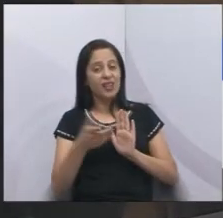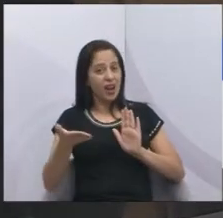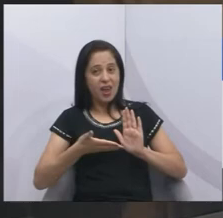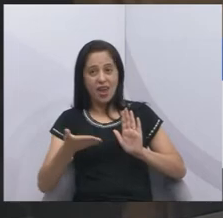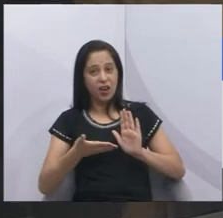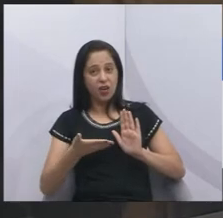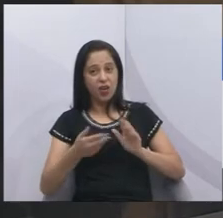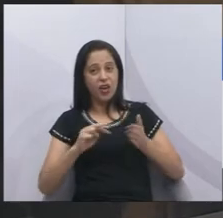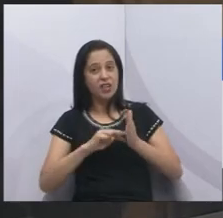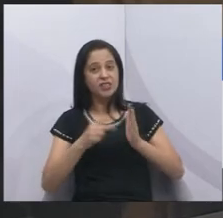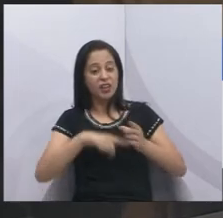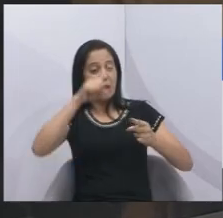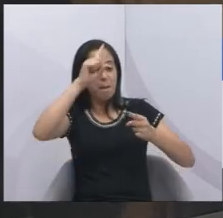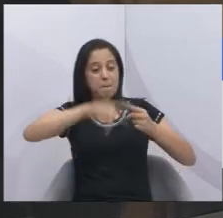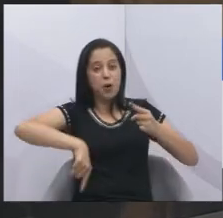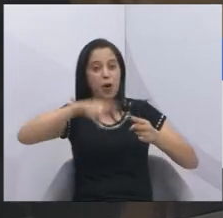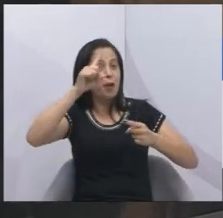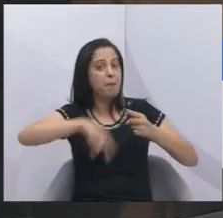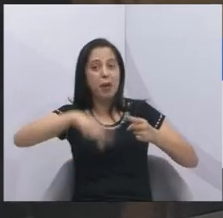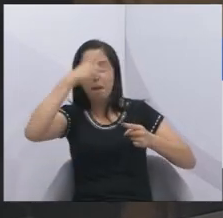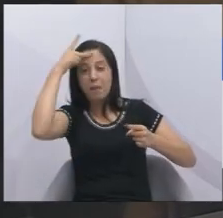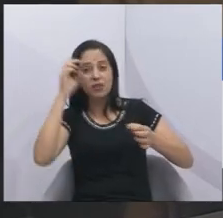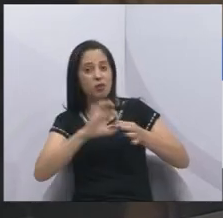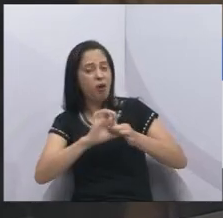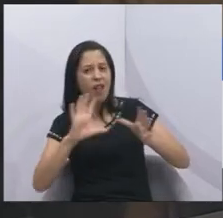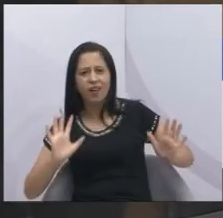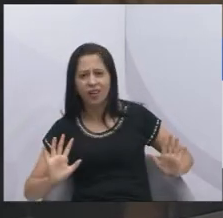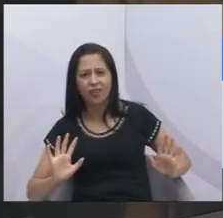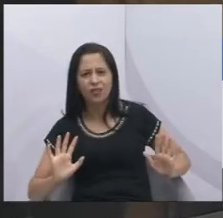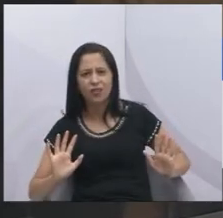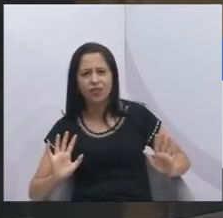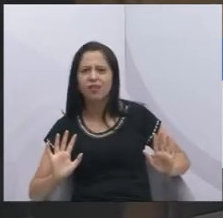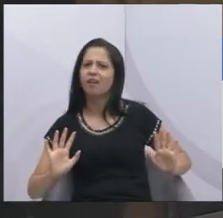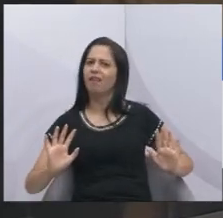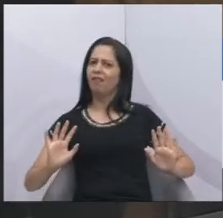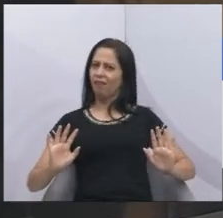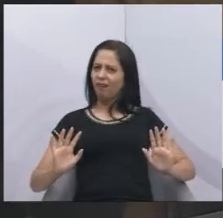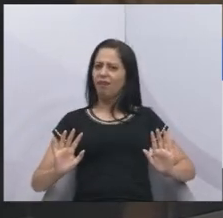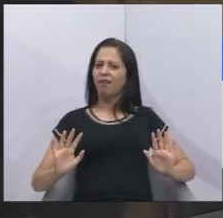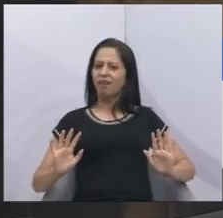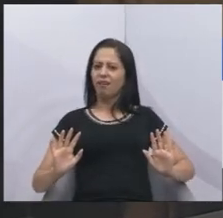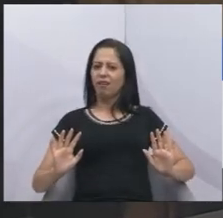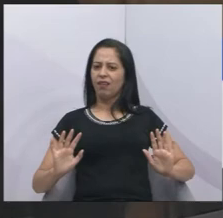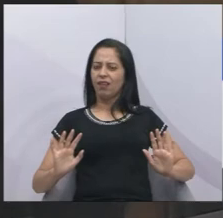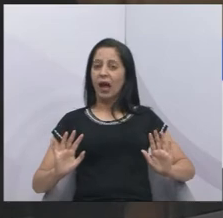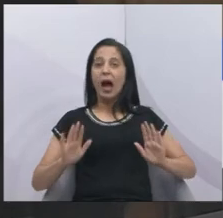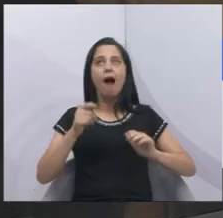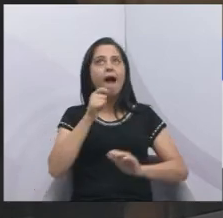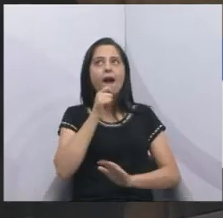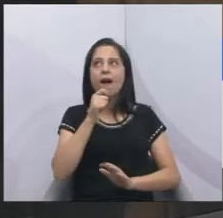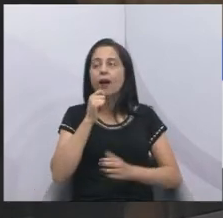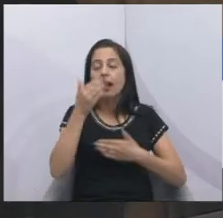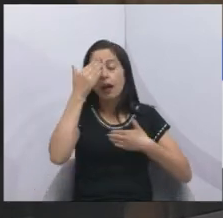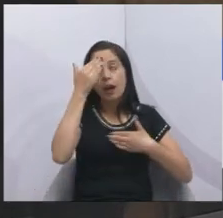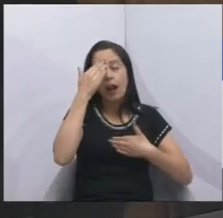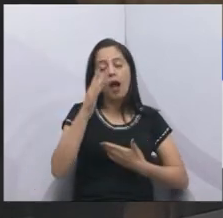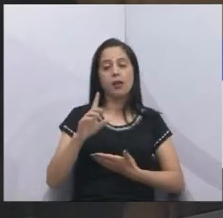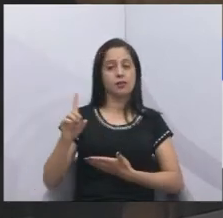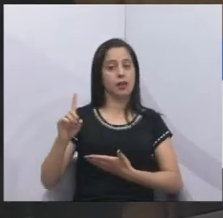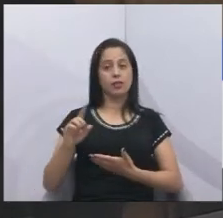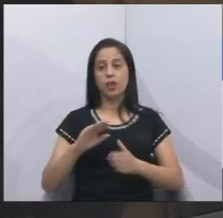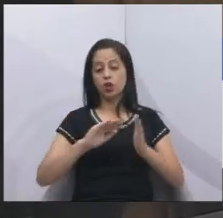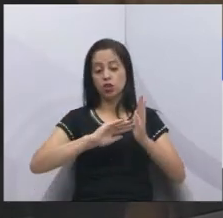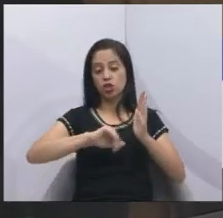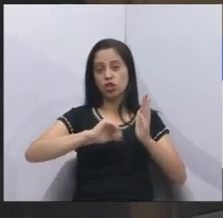pessoas. Imputar, ainda bem que fizeram através de uma emenda, tiraram a responsabilidade do comerciante de